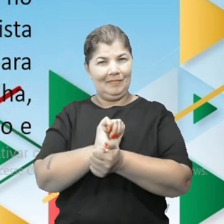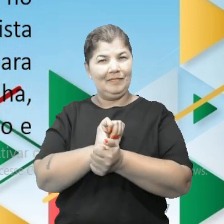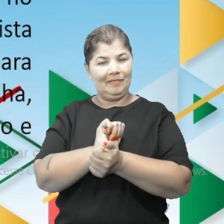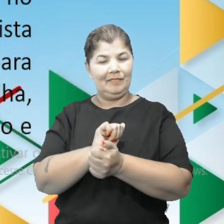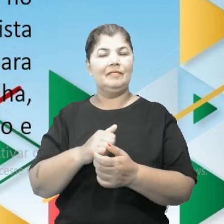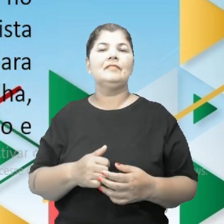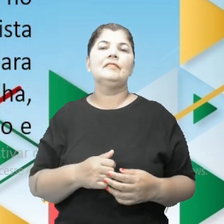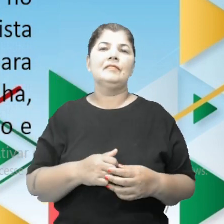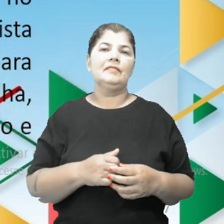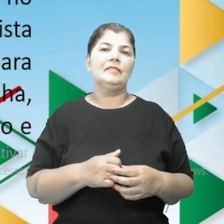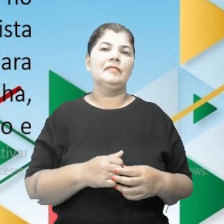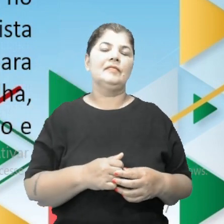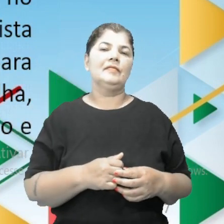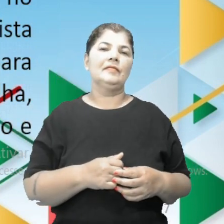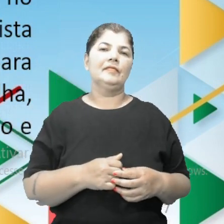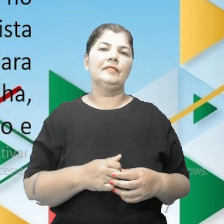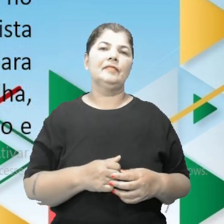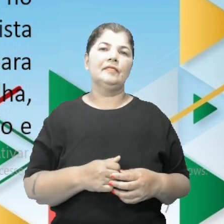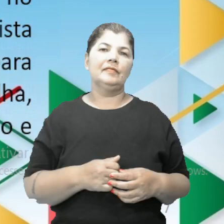Enquanto isso,